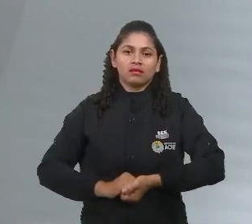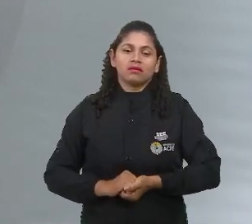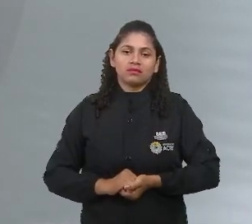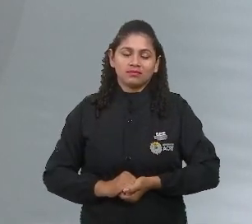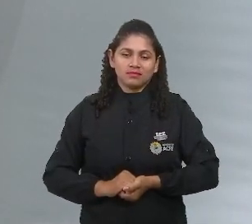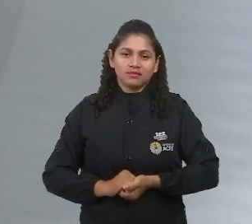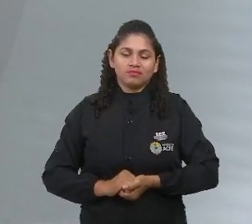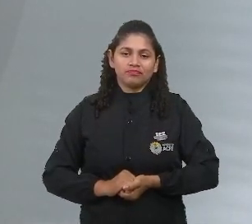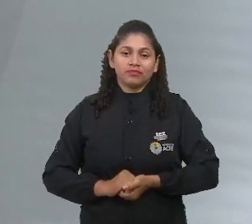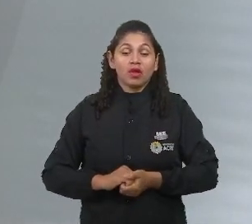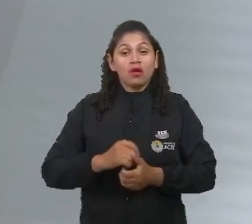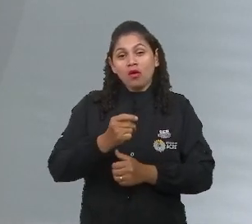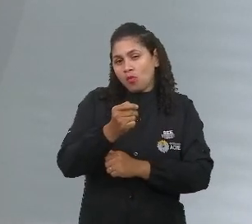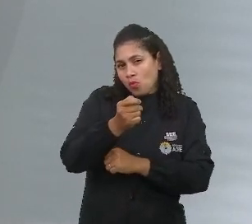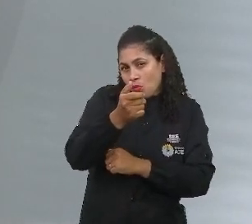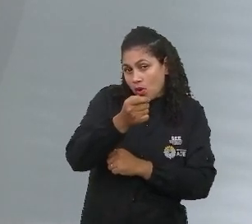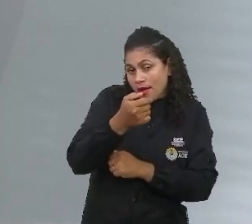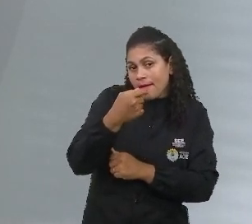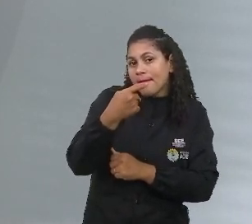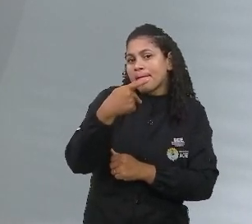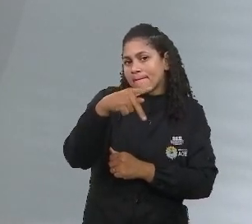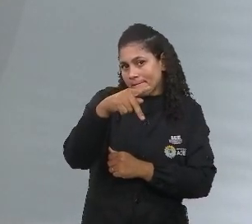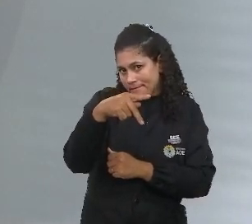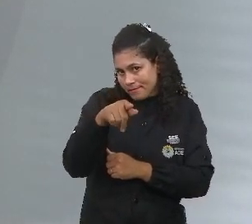Olha, eu vou lhe dar mais uma dica. Só para você não dizer que...